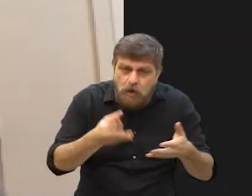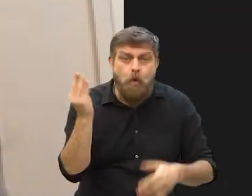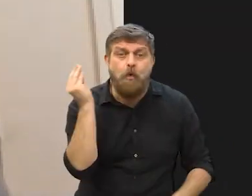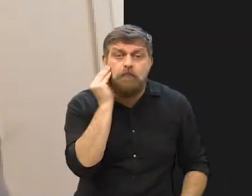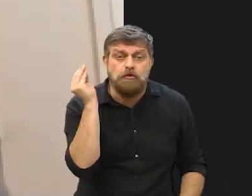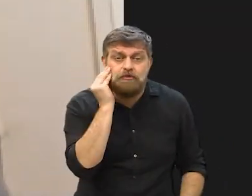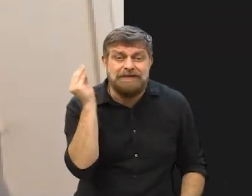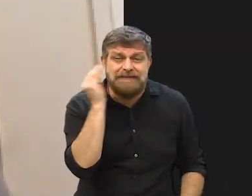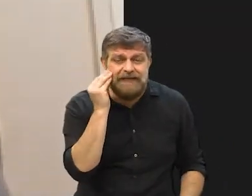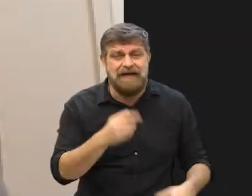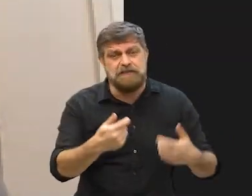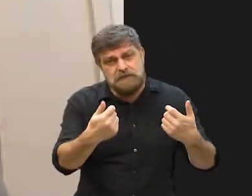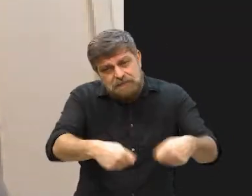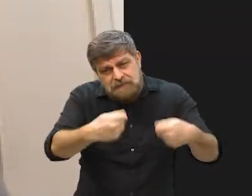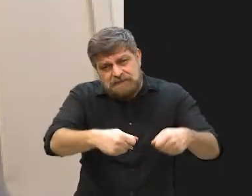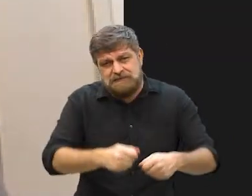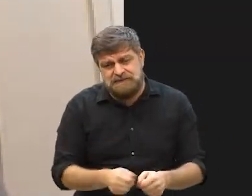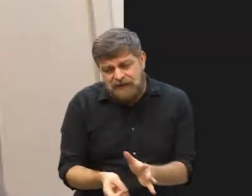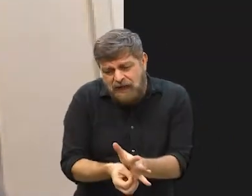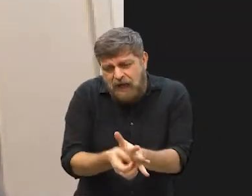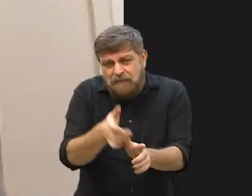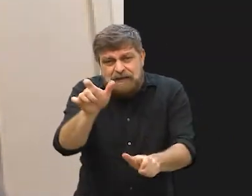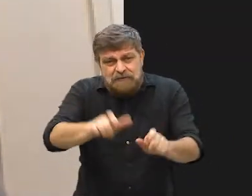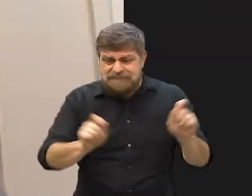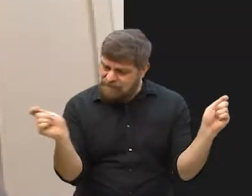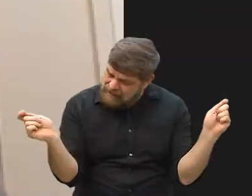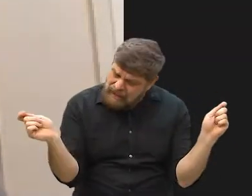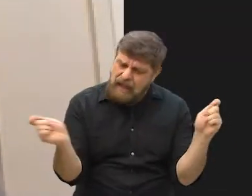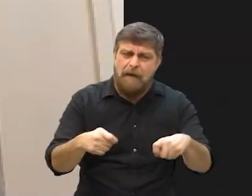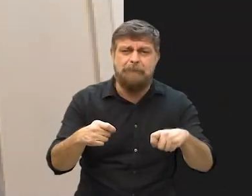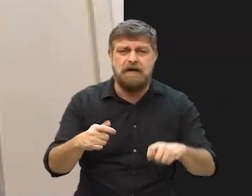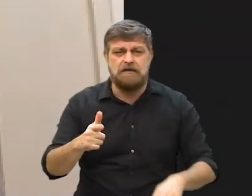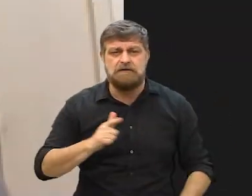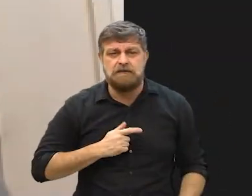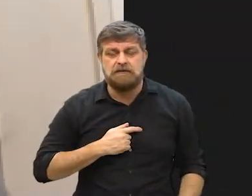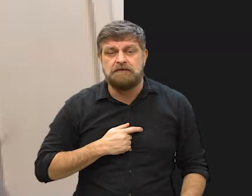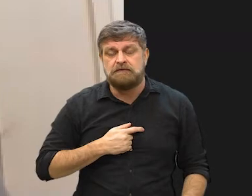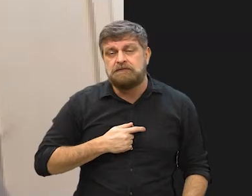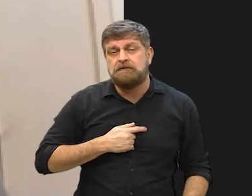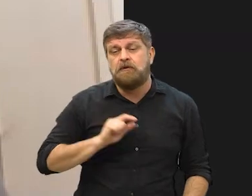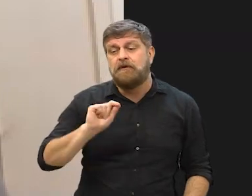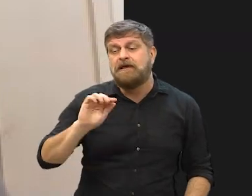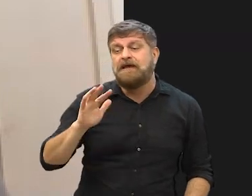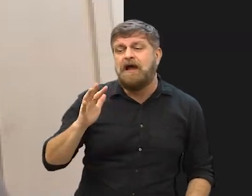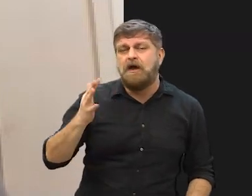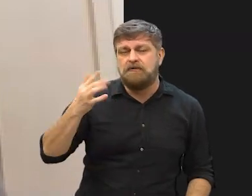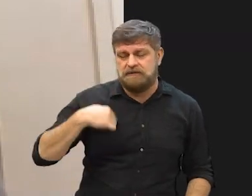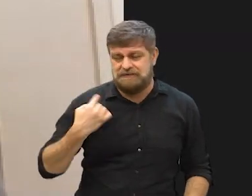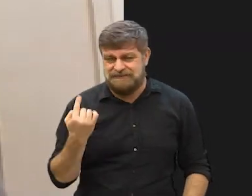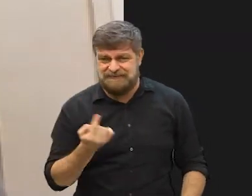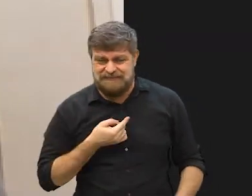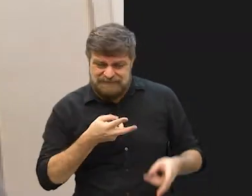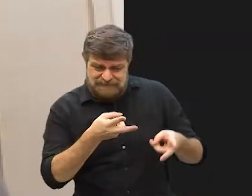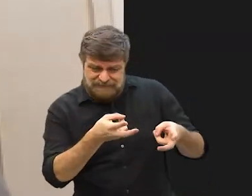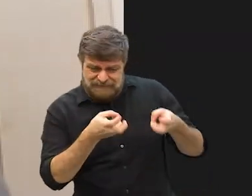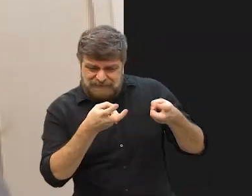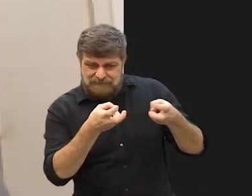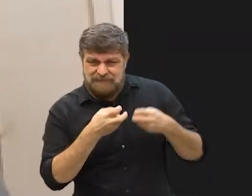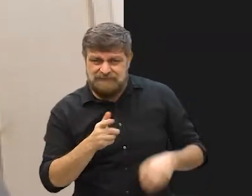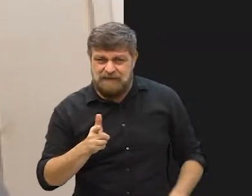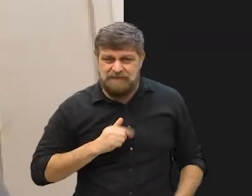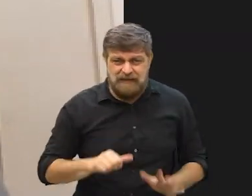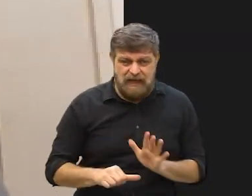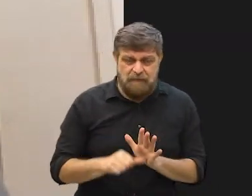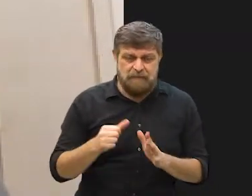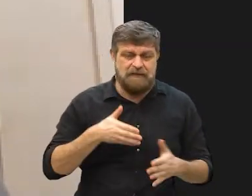oportunidade, né? Muitas delas têm muita capacidade, e às vezes o que o que a gente vê de imagem, vê